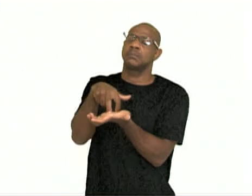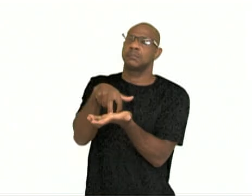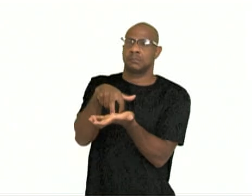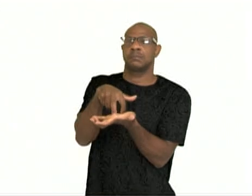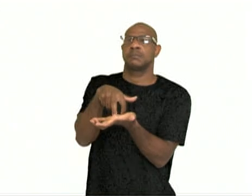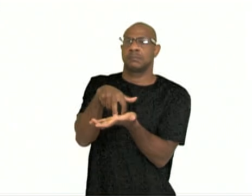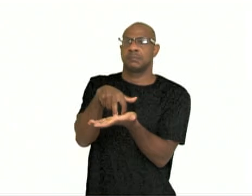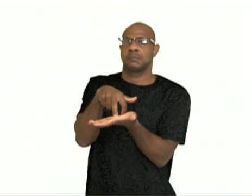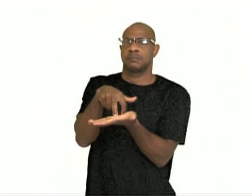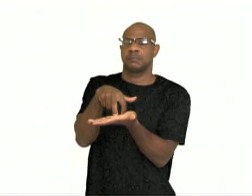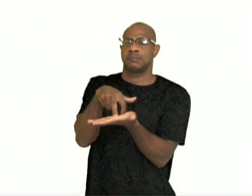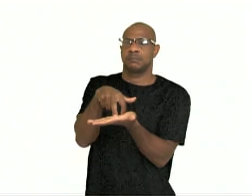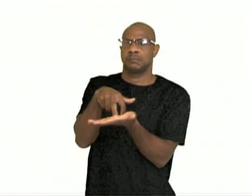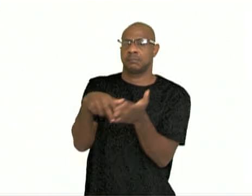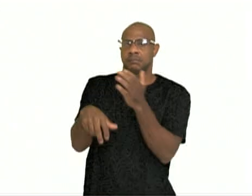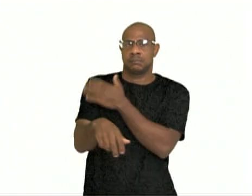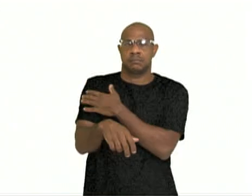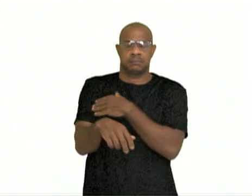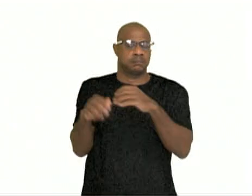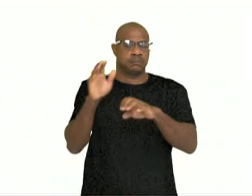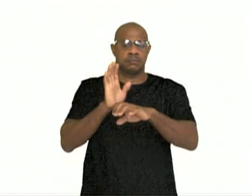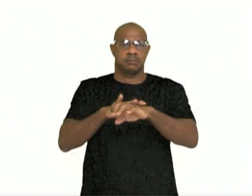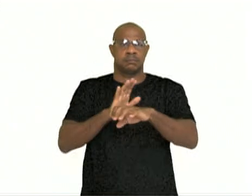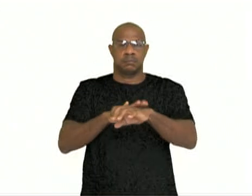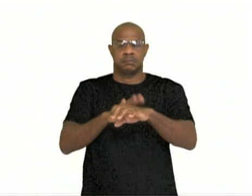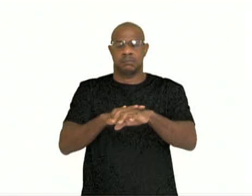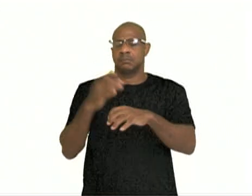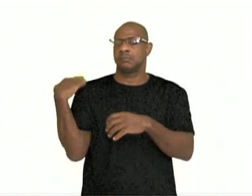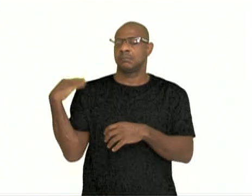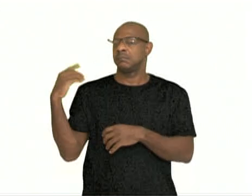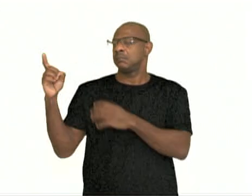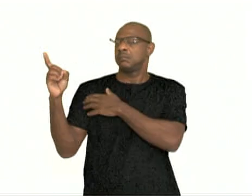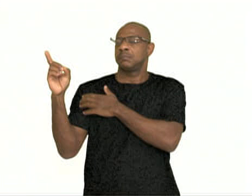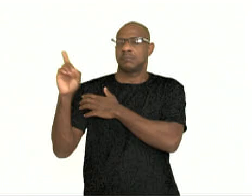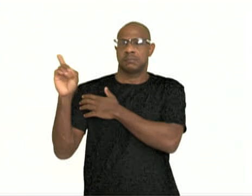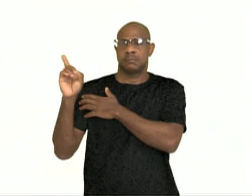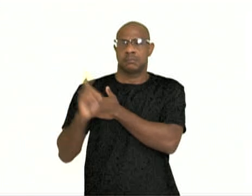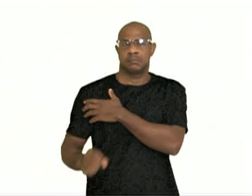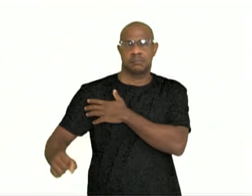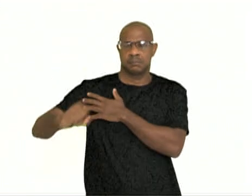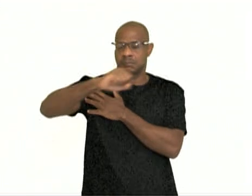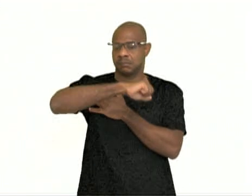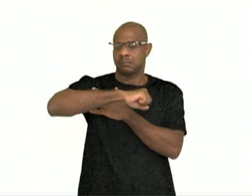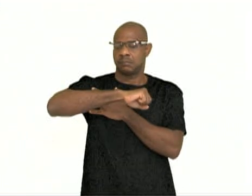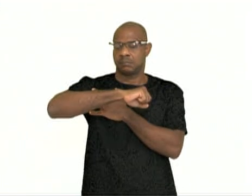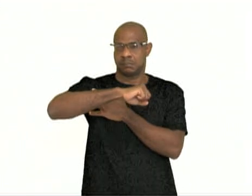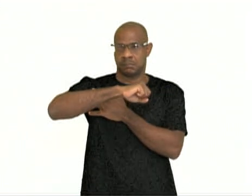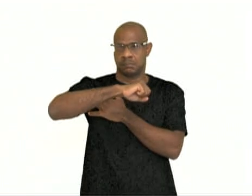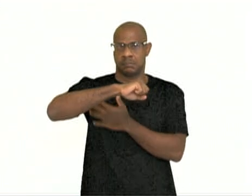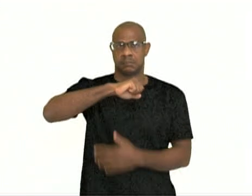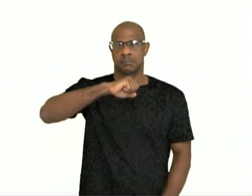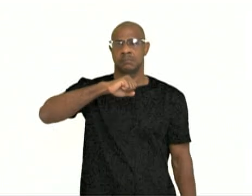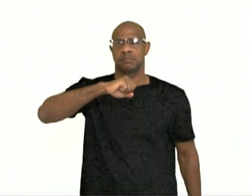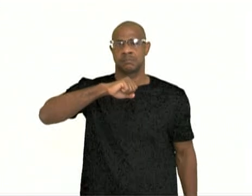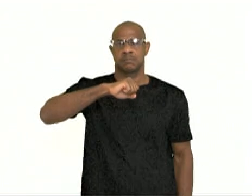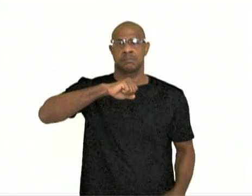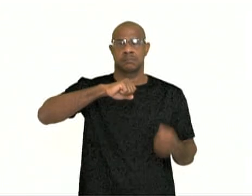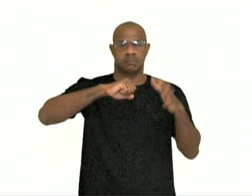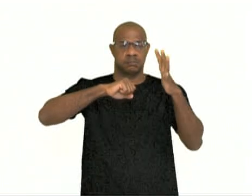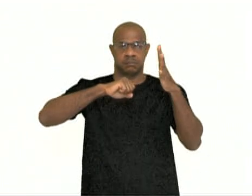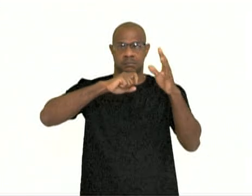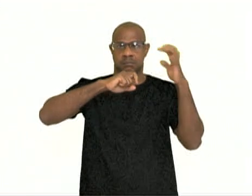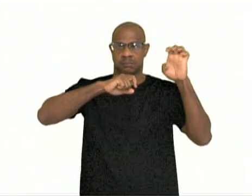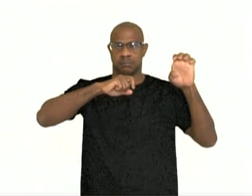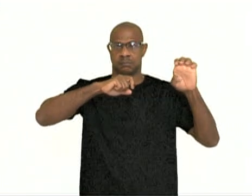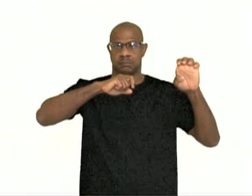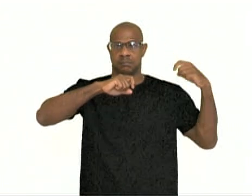para frente, o braço direito agora fica semiflexionado à frente, na altura do rosto, e o braço